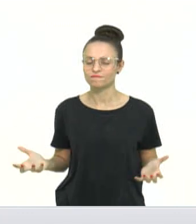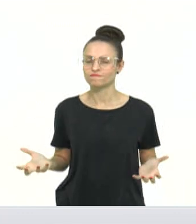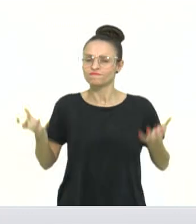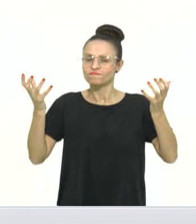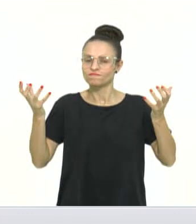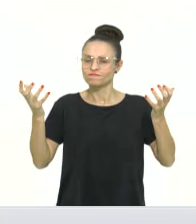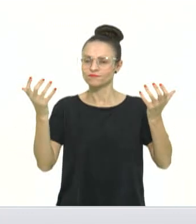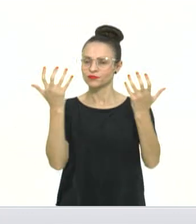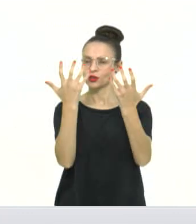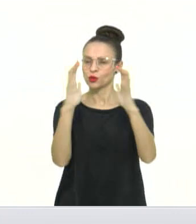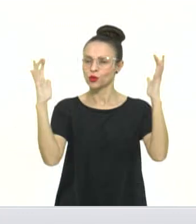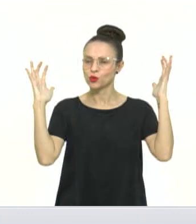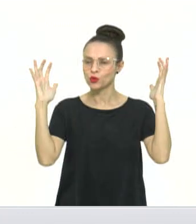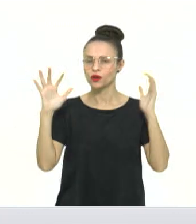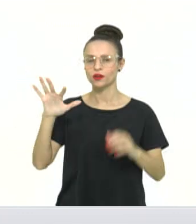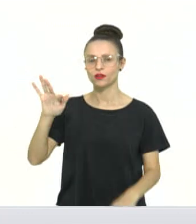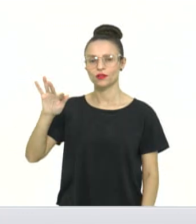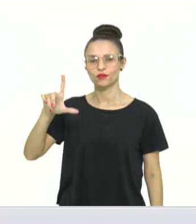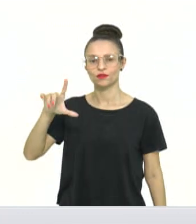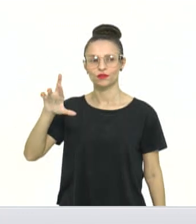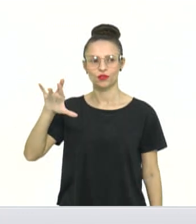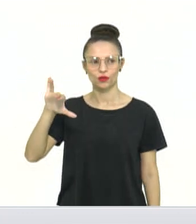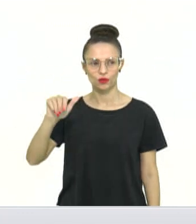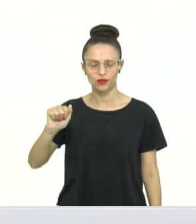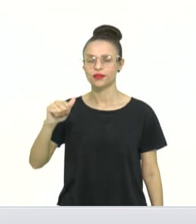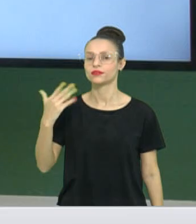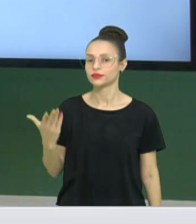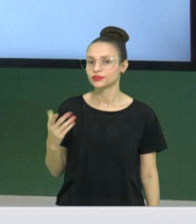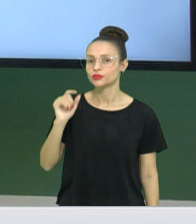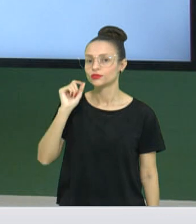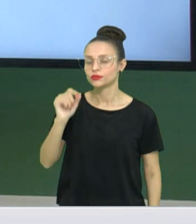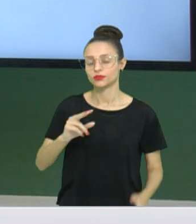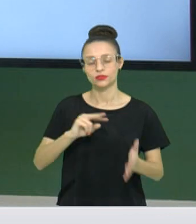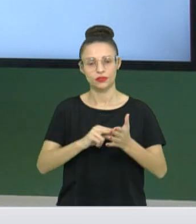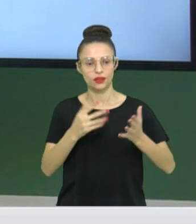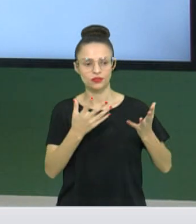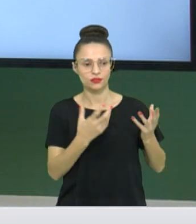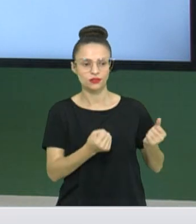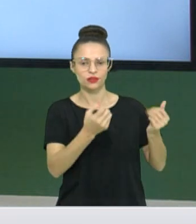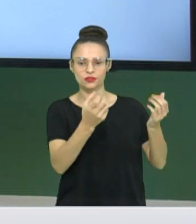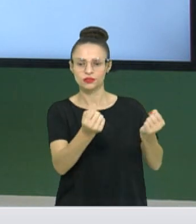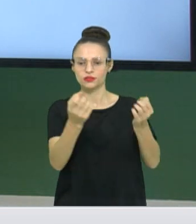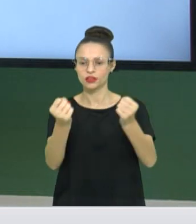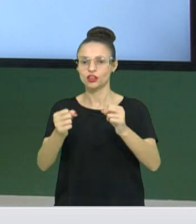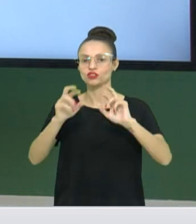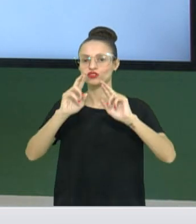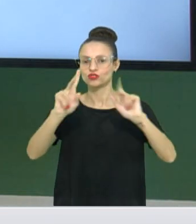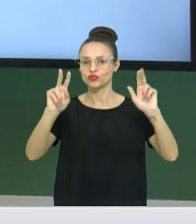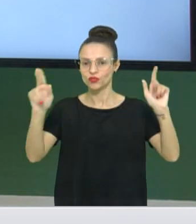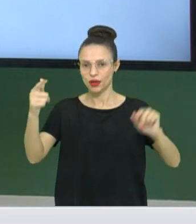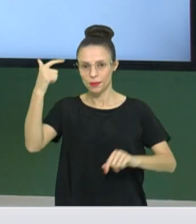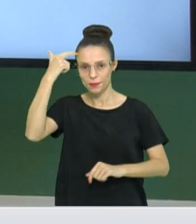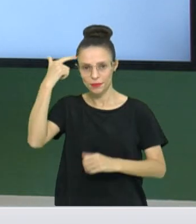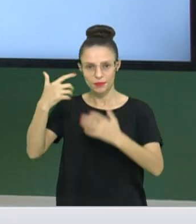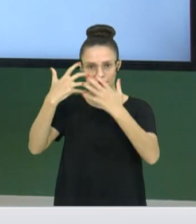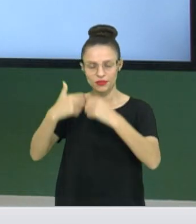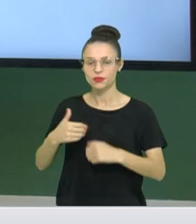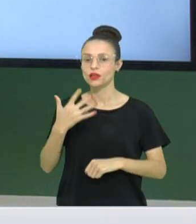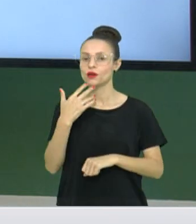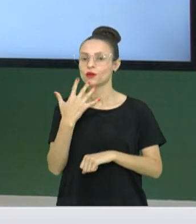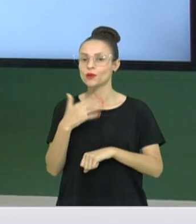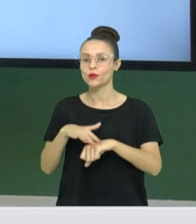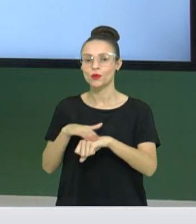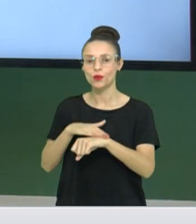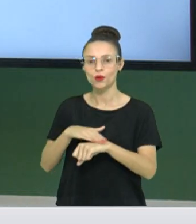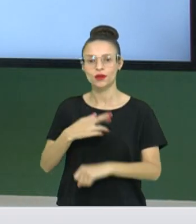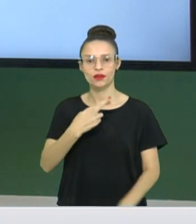flora. O que você quer dizer com isso, professora? Que aceitar as diferenças de pensamento, de cor de pele,